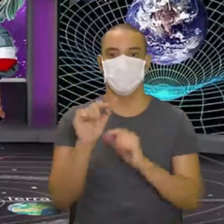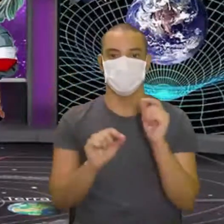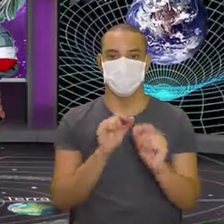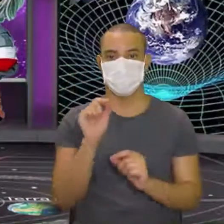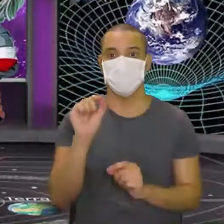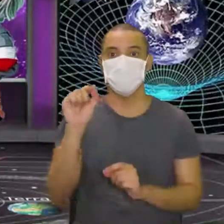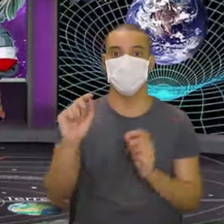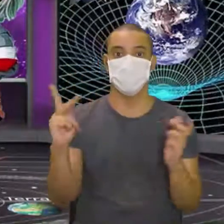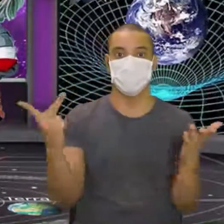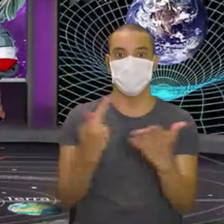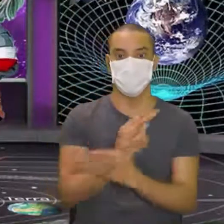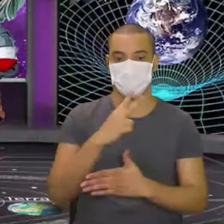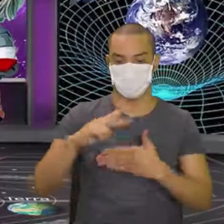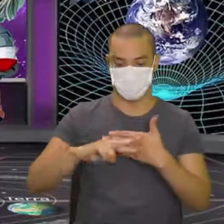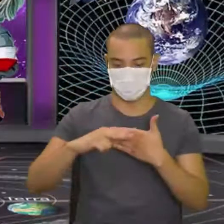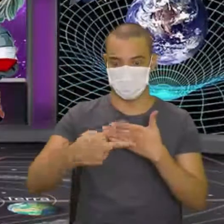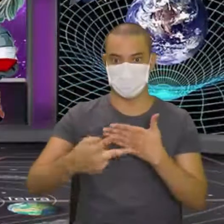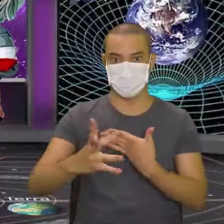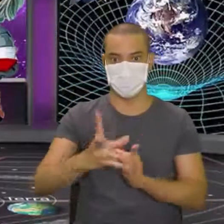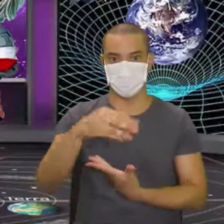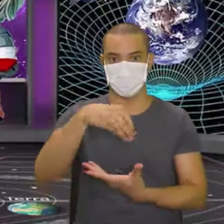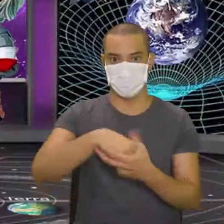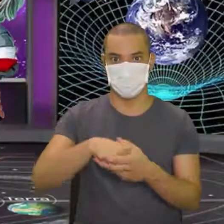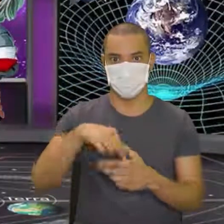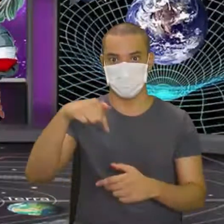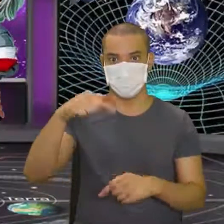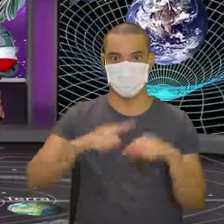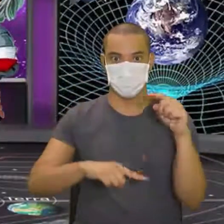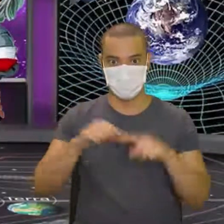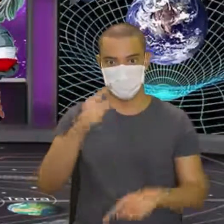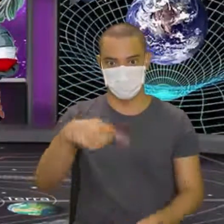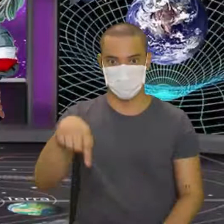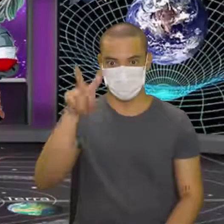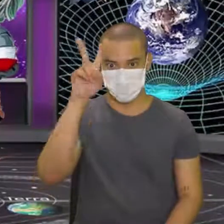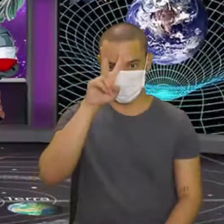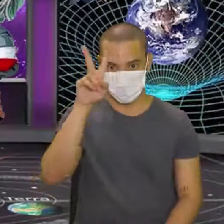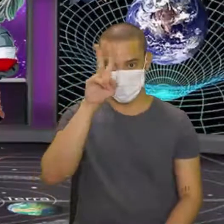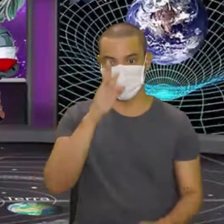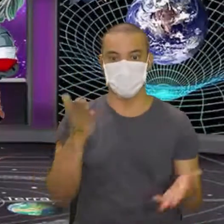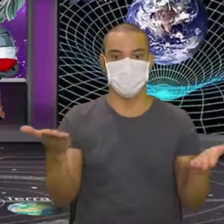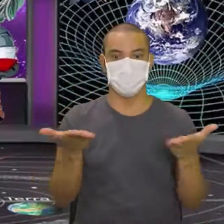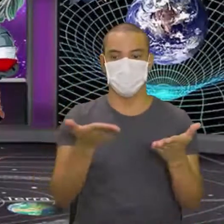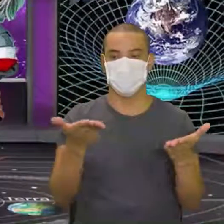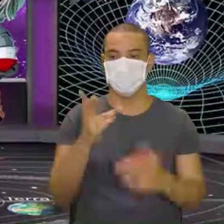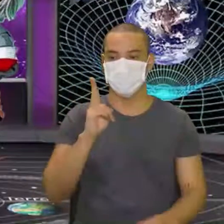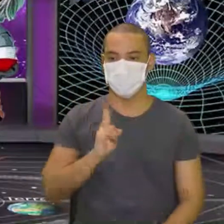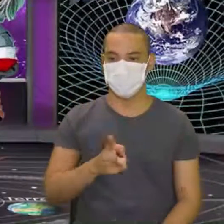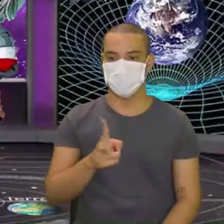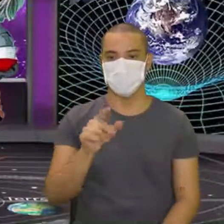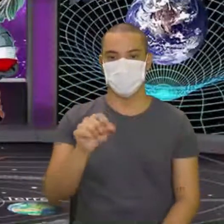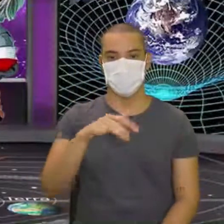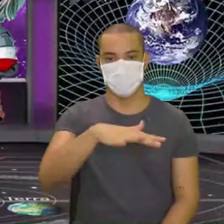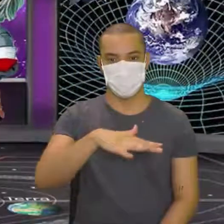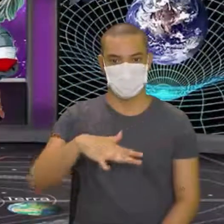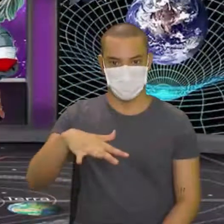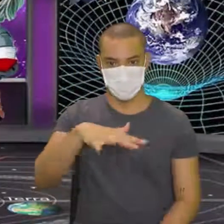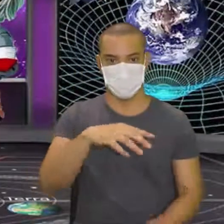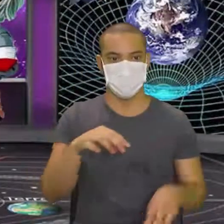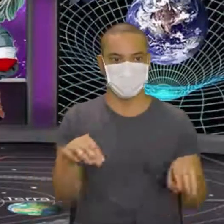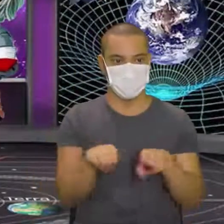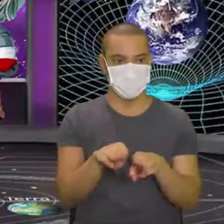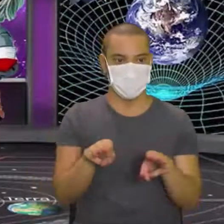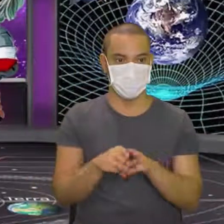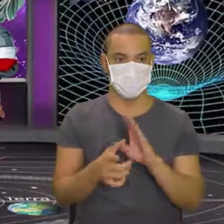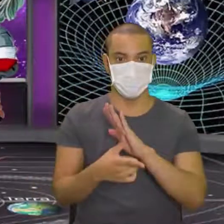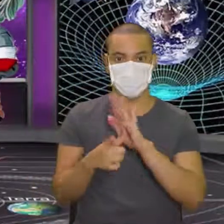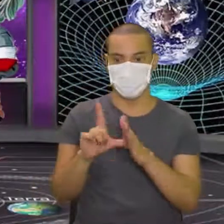carga elétrica quando estavam no campo magnético, vocês lembram? E hoje nós vamos continuar estudando campo magnético, como eu